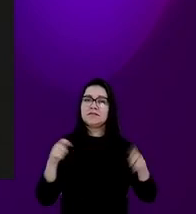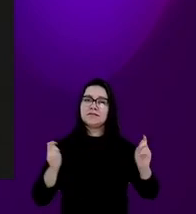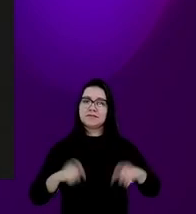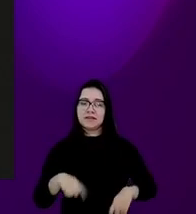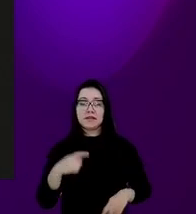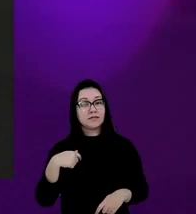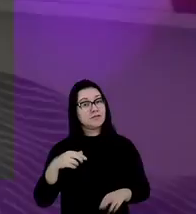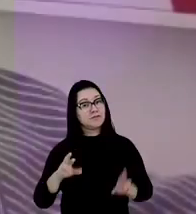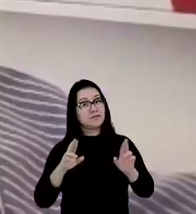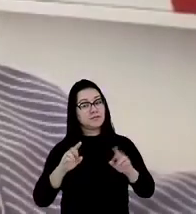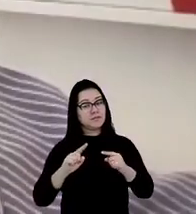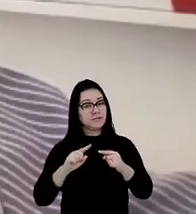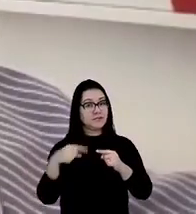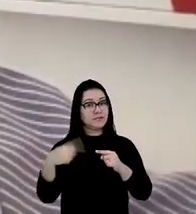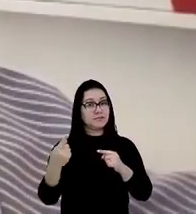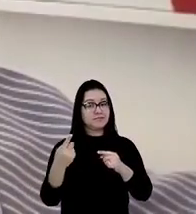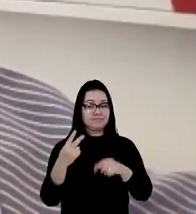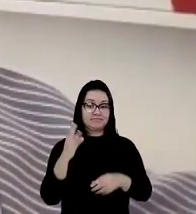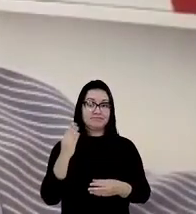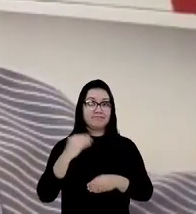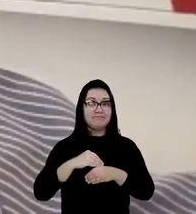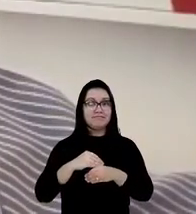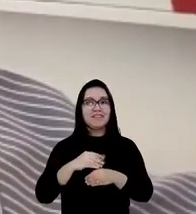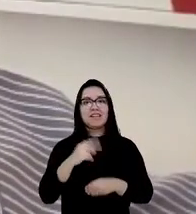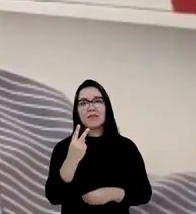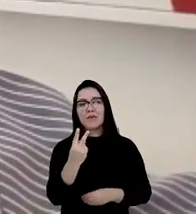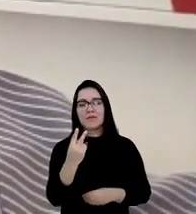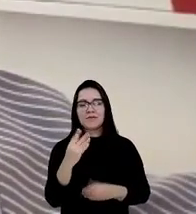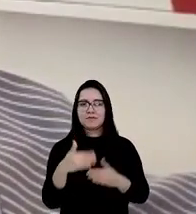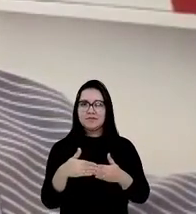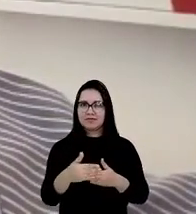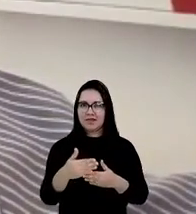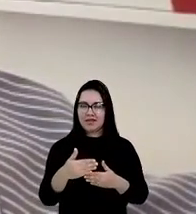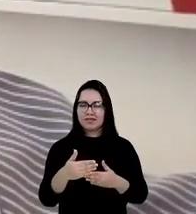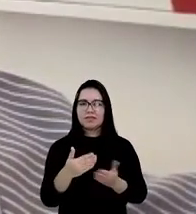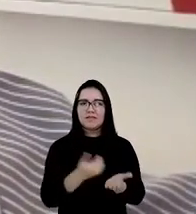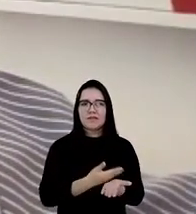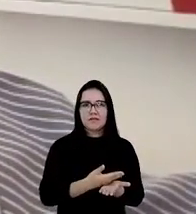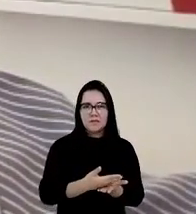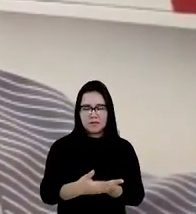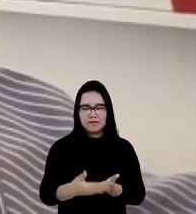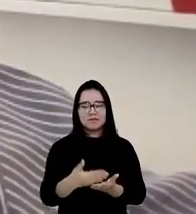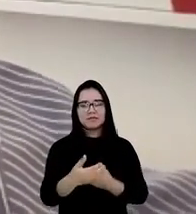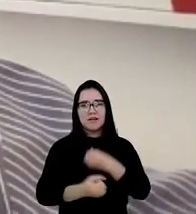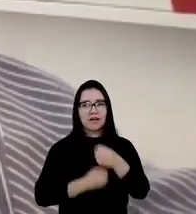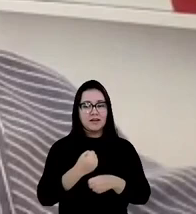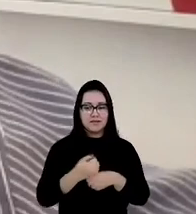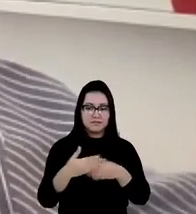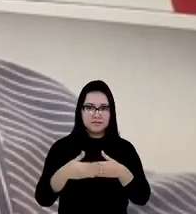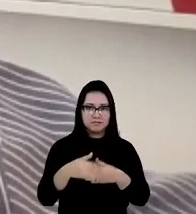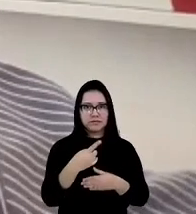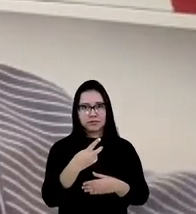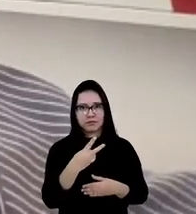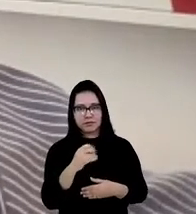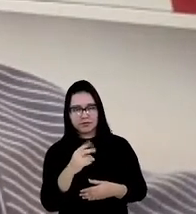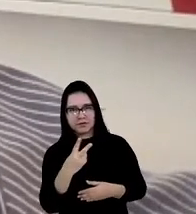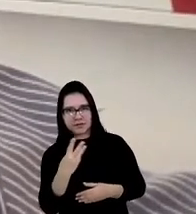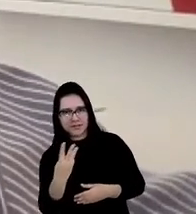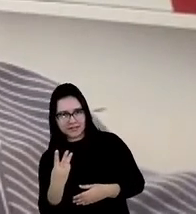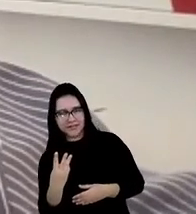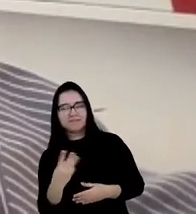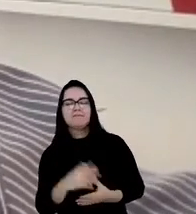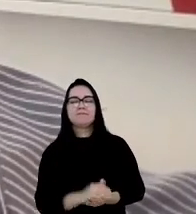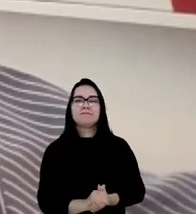dois, talvez já no início do próximo ano. Claro, são CAR-Ts comerciais, né? Na verdade, com um